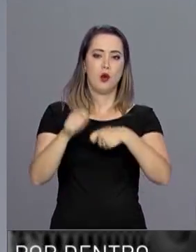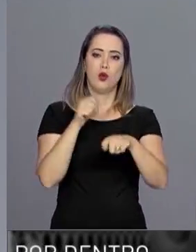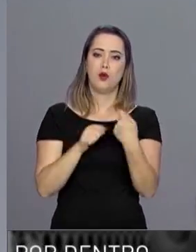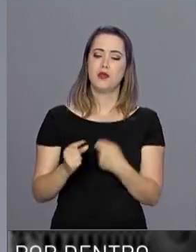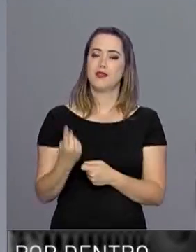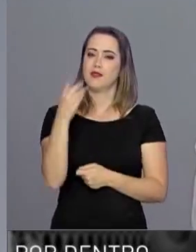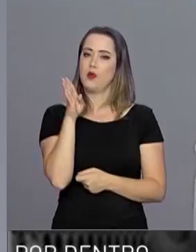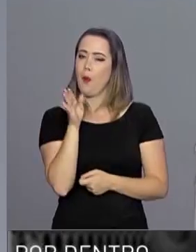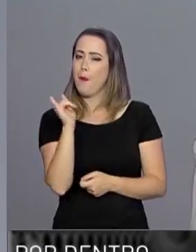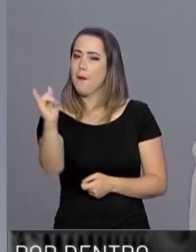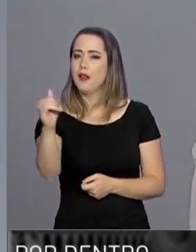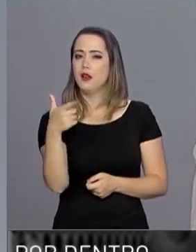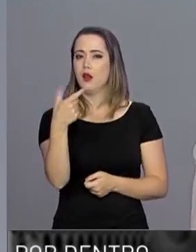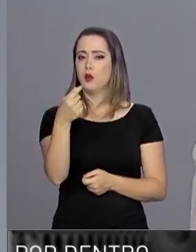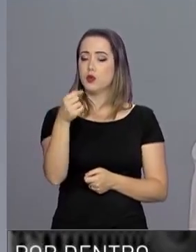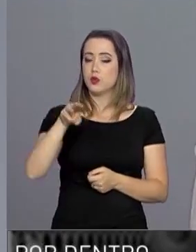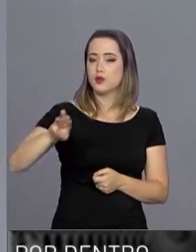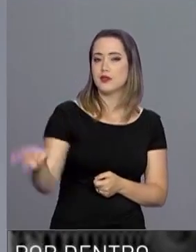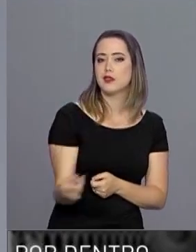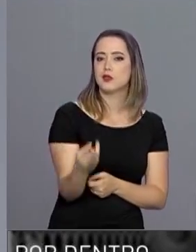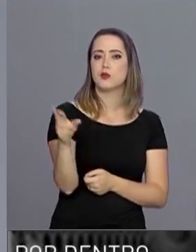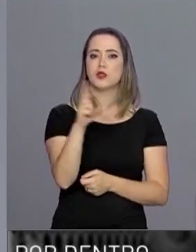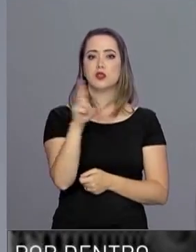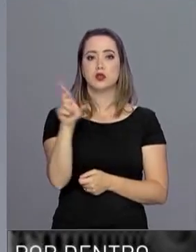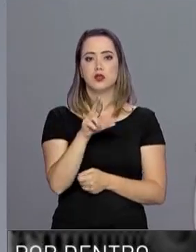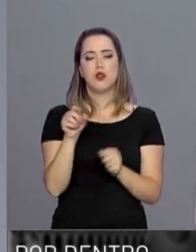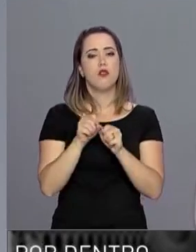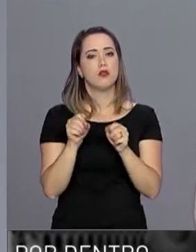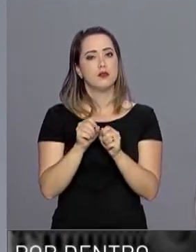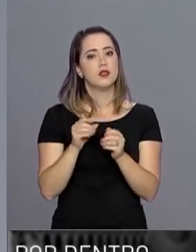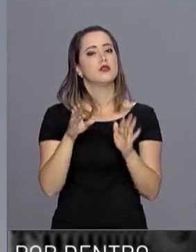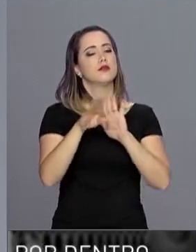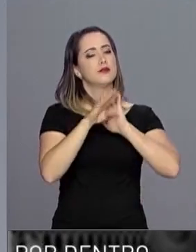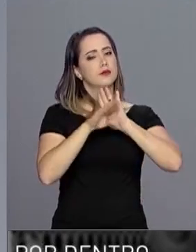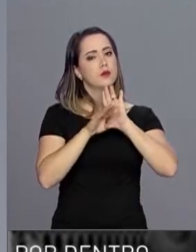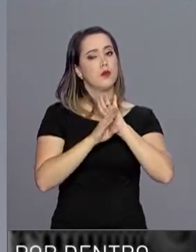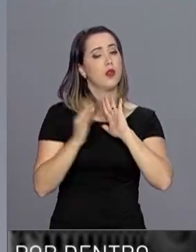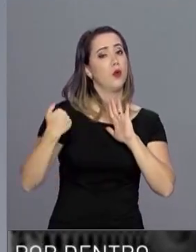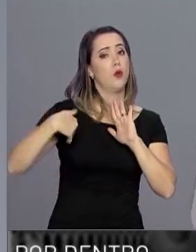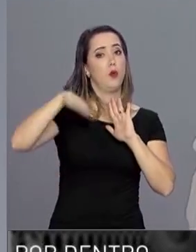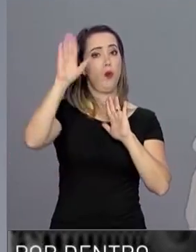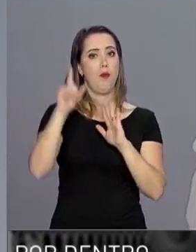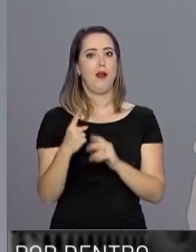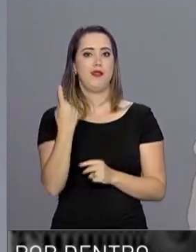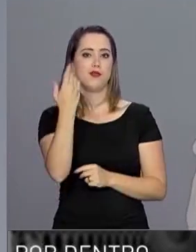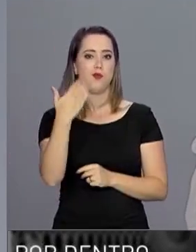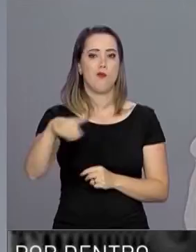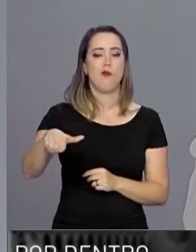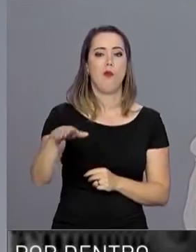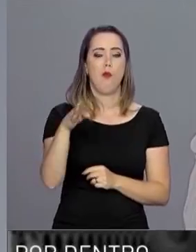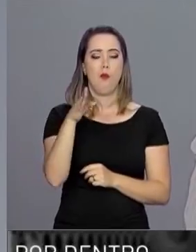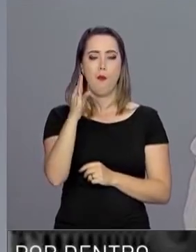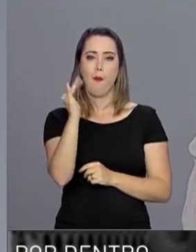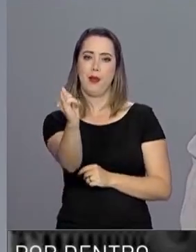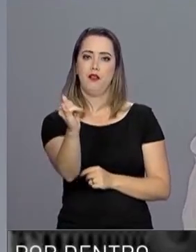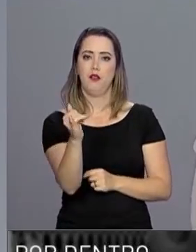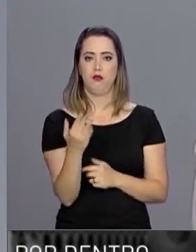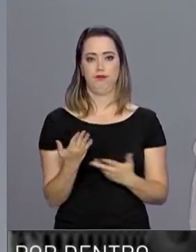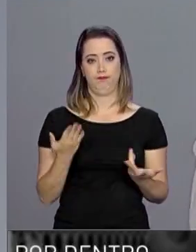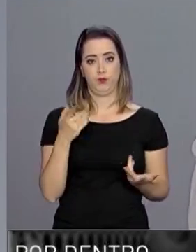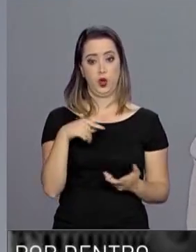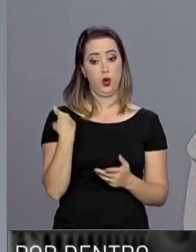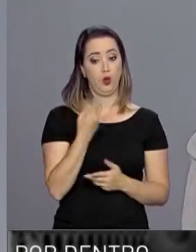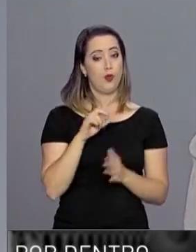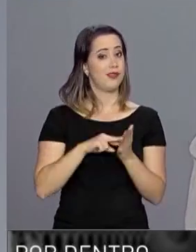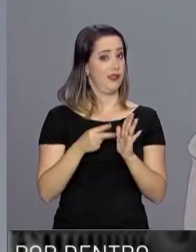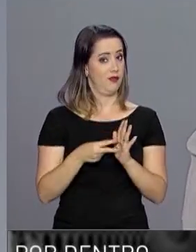1 bilhão e 200 milhões de reais, fazendo o programa com muito mais, com 1 bilhão e meio de reais. Ou seja, nós estamos